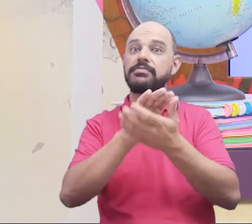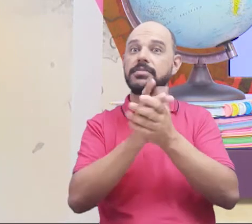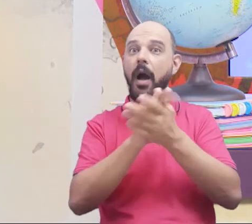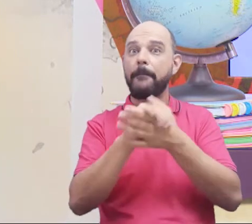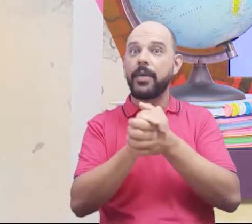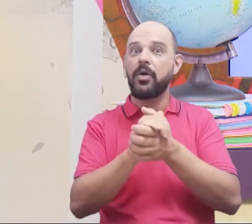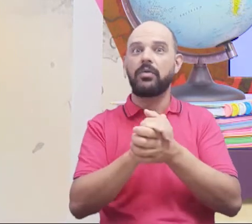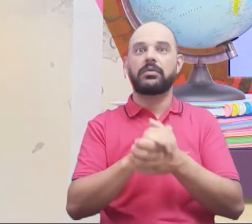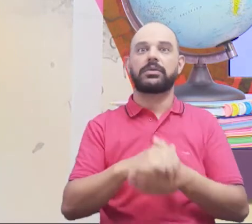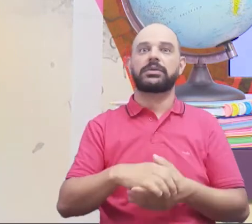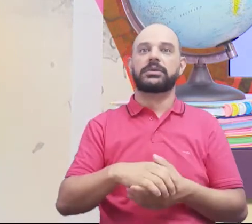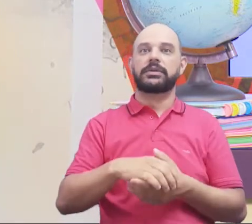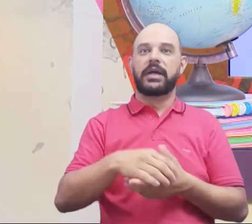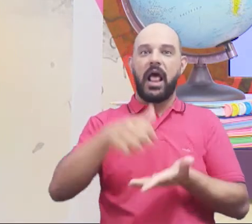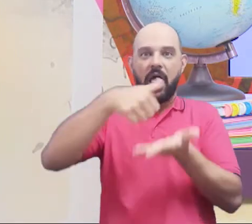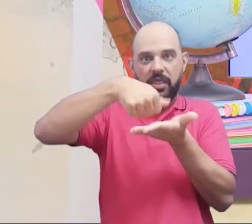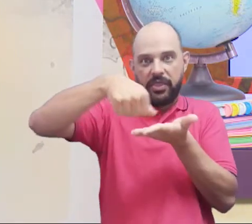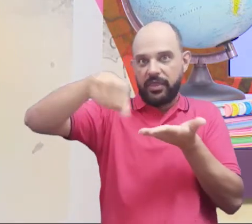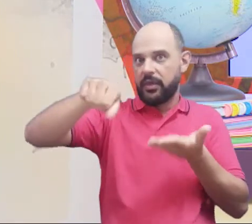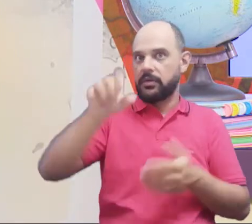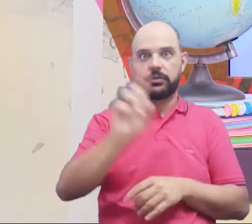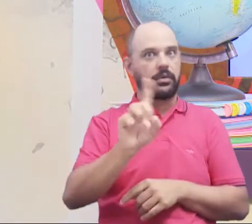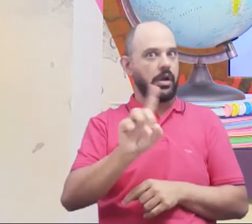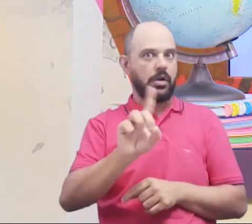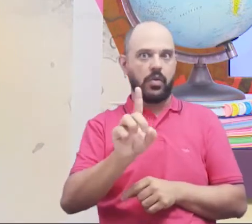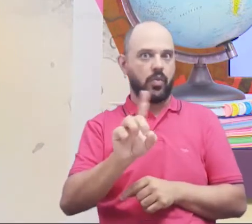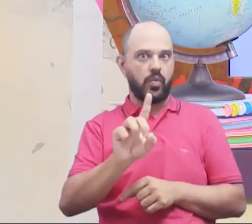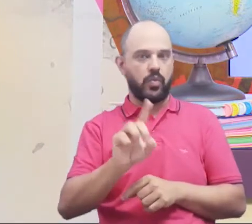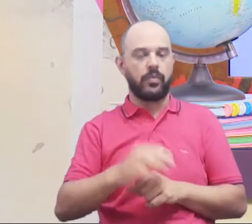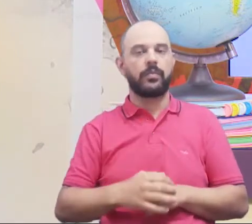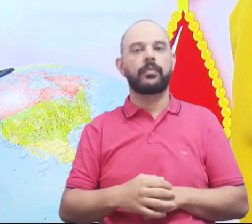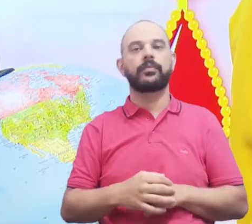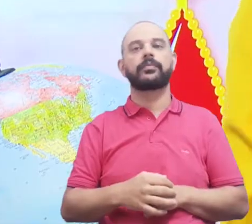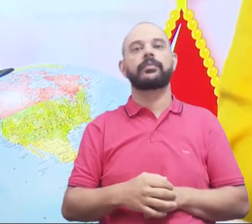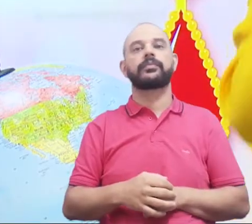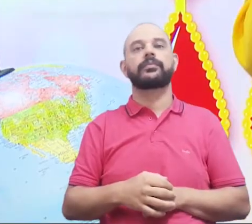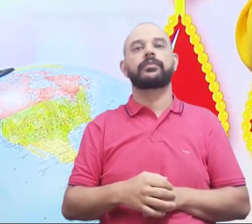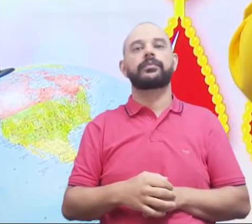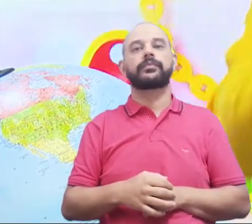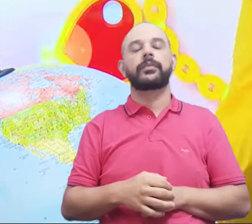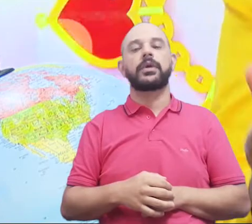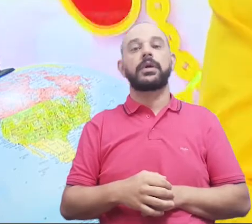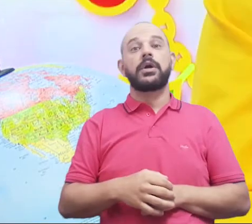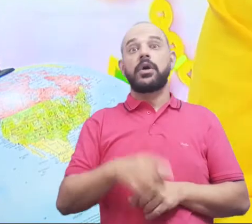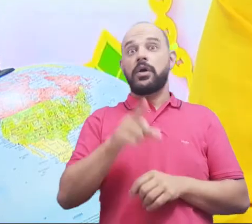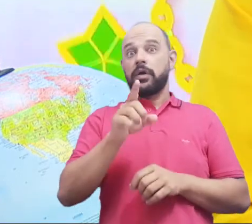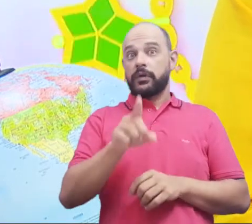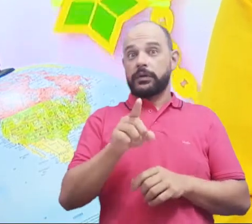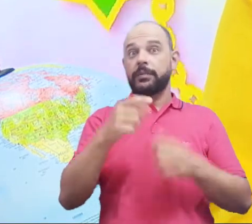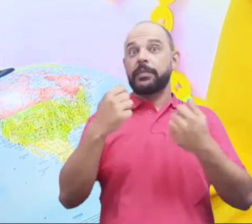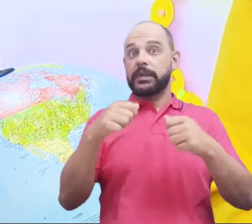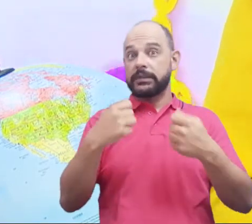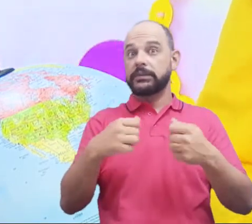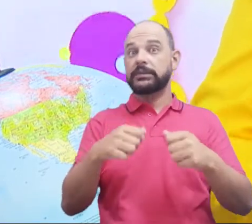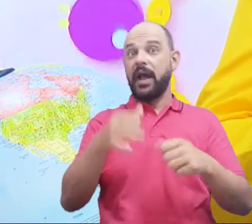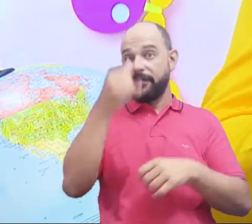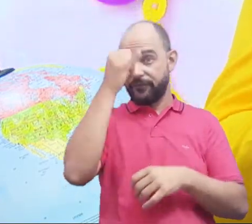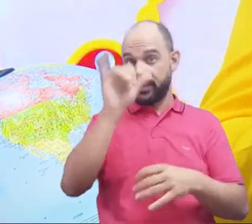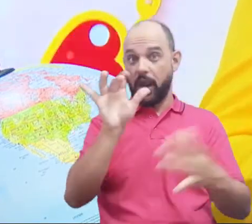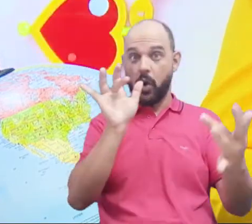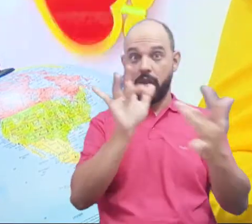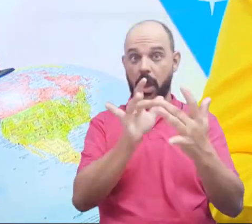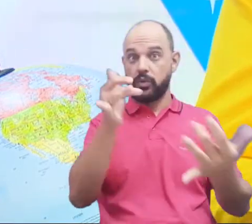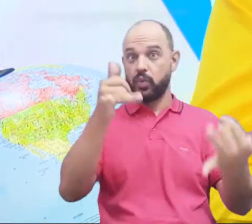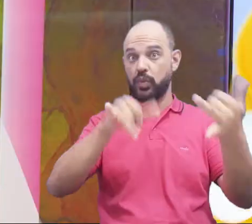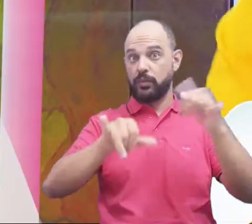de produtos como pasta de dente e outros abrasivos, produtos de limpeza. É bom, inclusive, evitar contato com